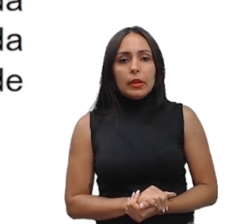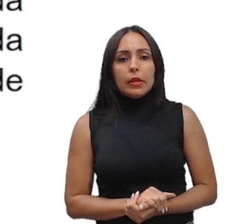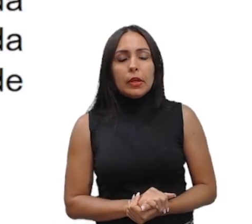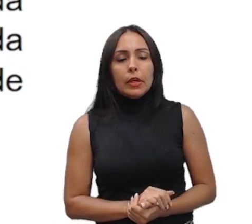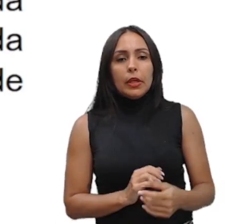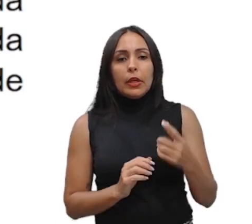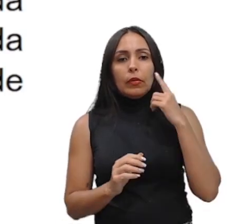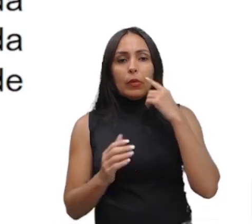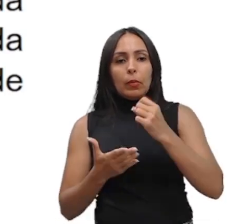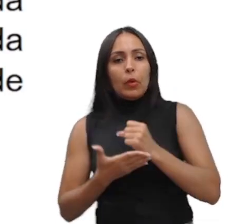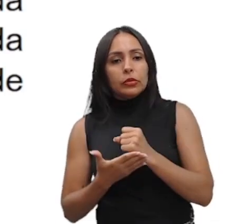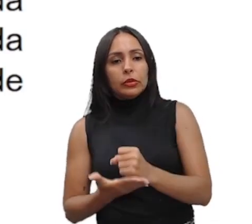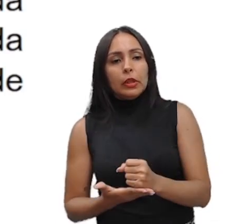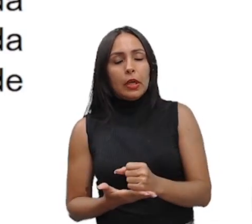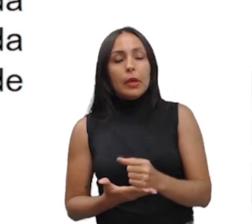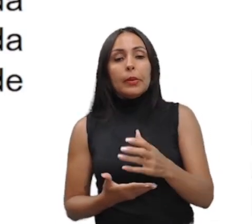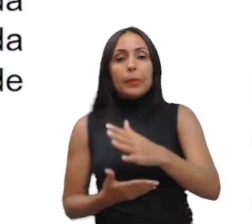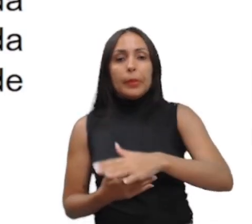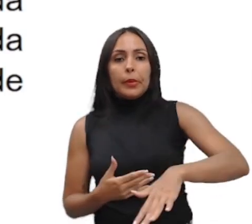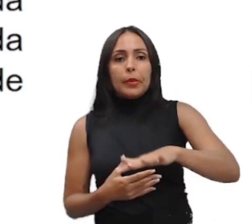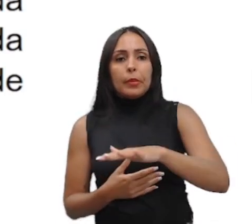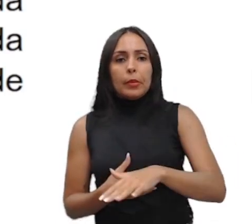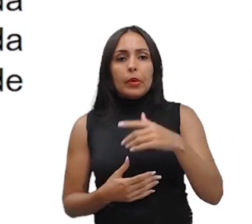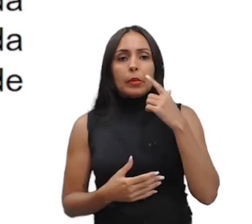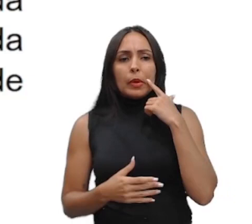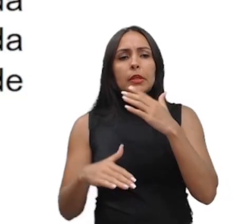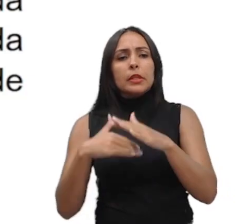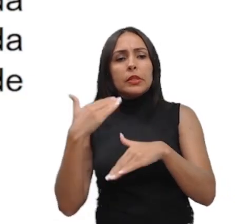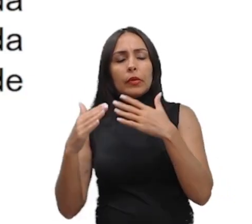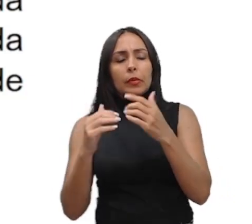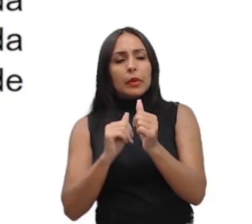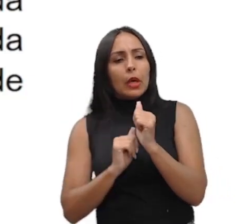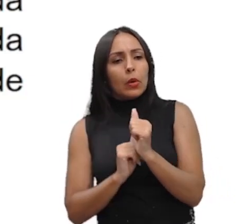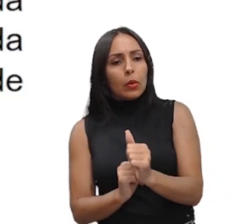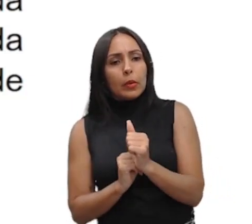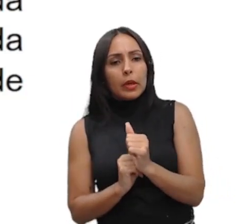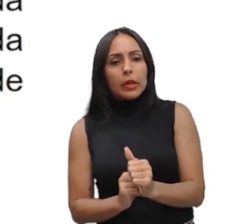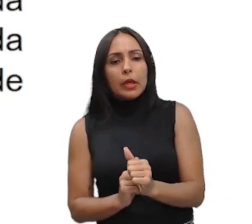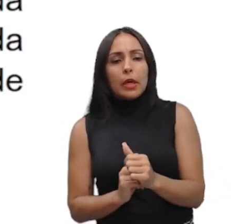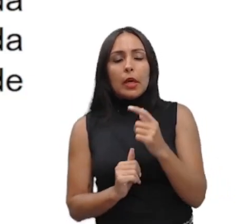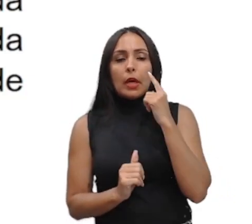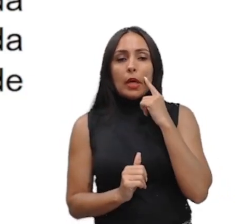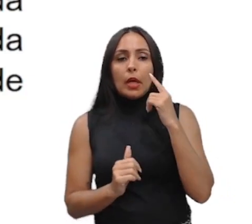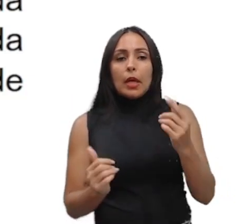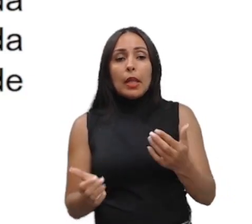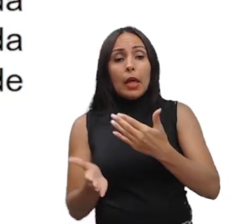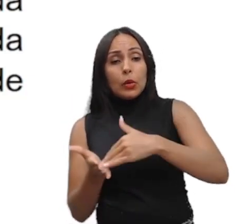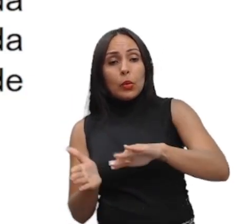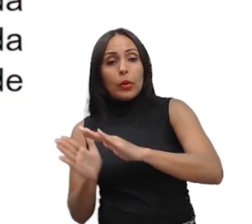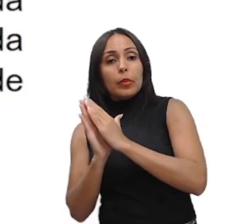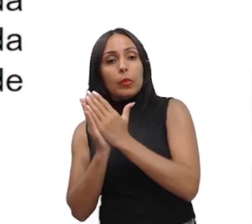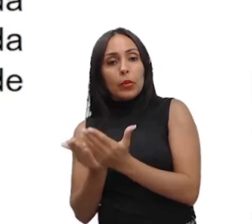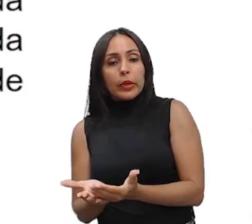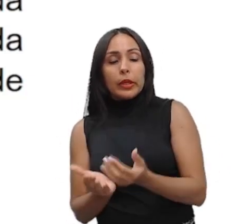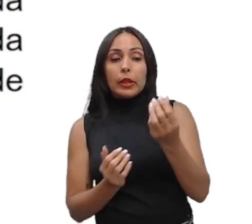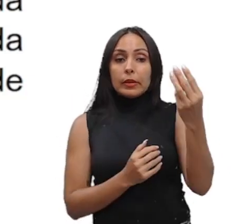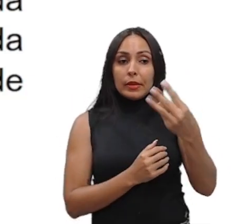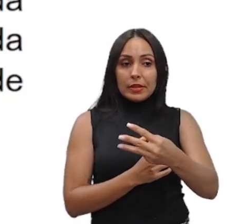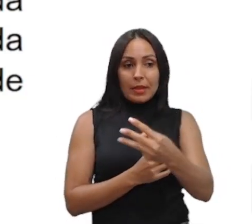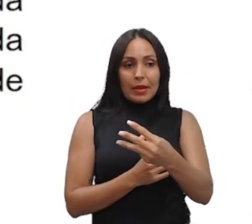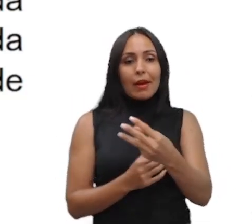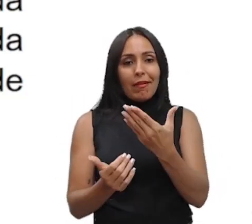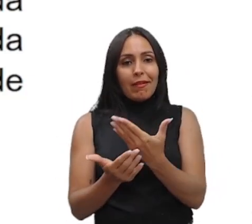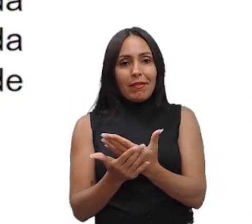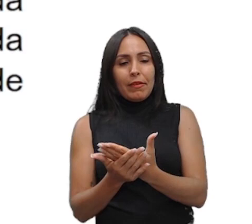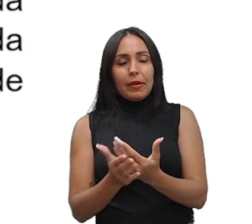pouco sobre essa situação, mas você pode acompanhar sobre esse assunto lá no e-book, na unidade 3 desse e-book, que